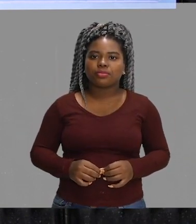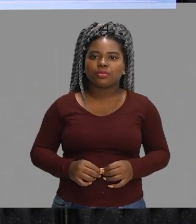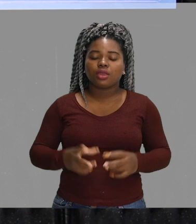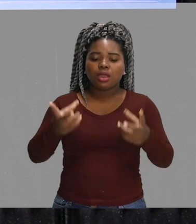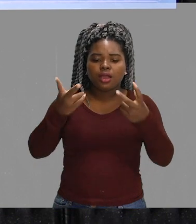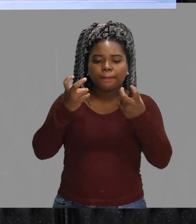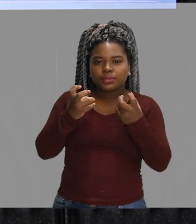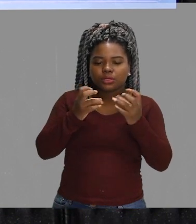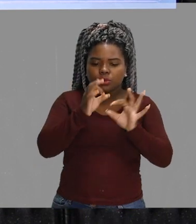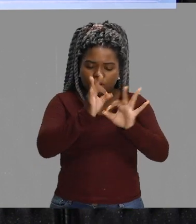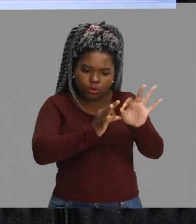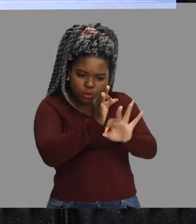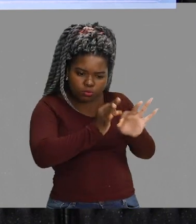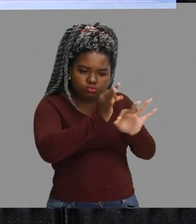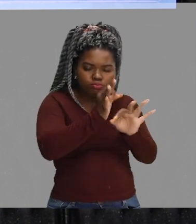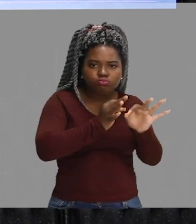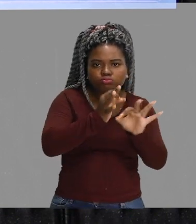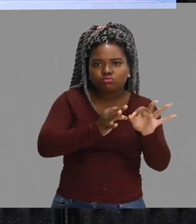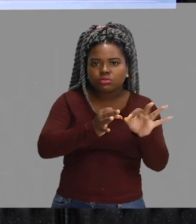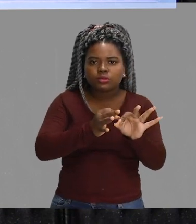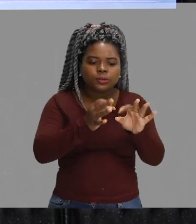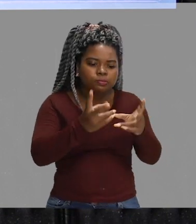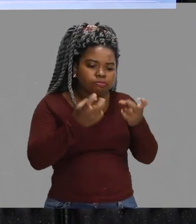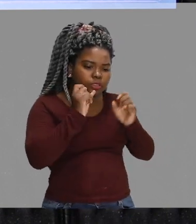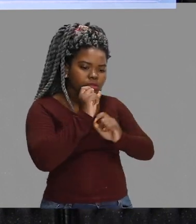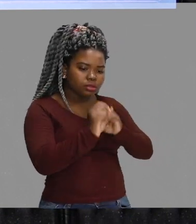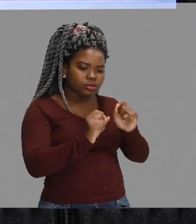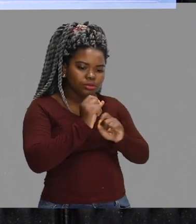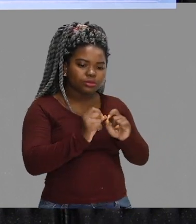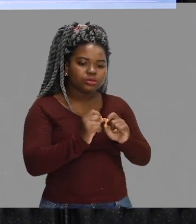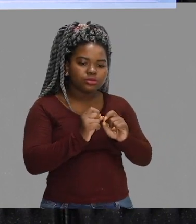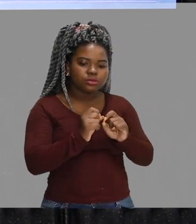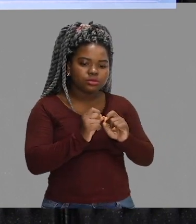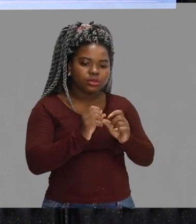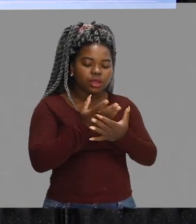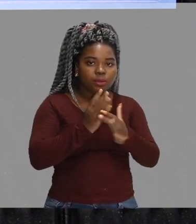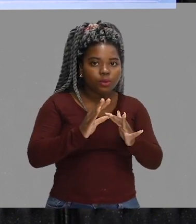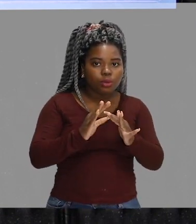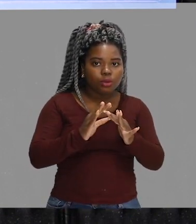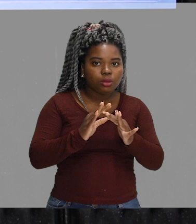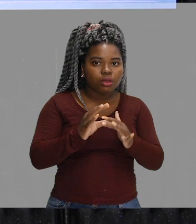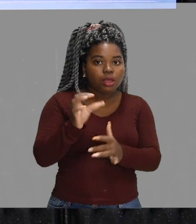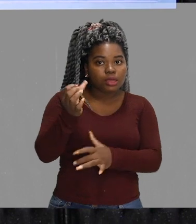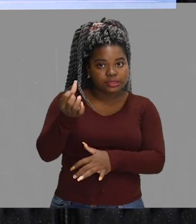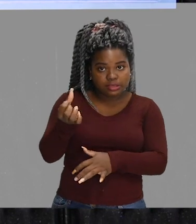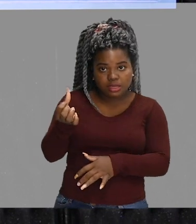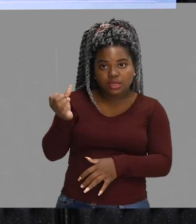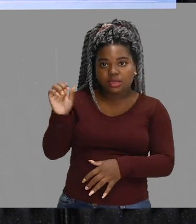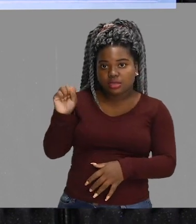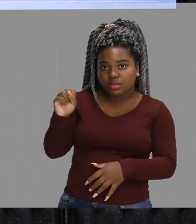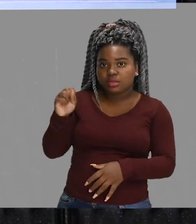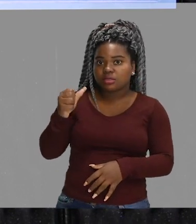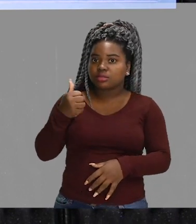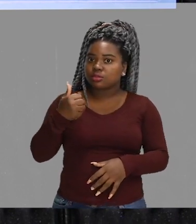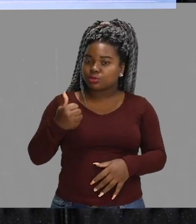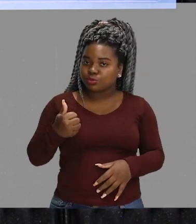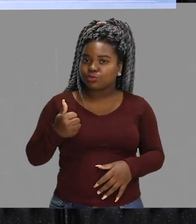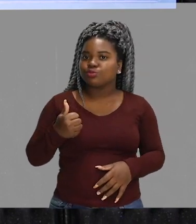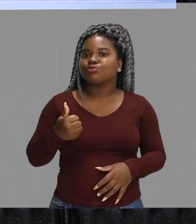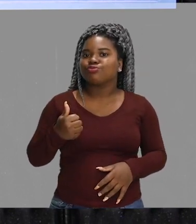fazer parte da família 7A. Por quê? Porque apresenta 7 elétrons na última camada.